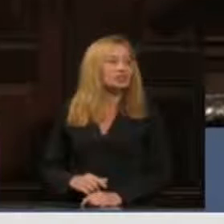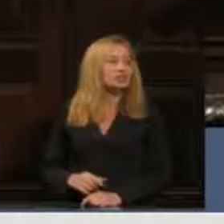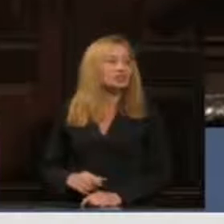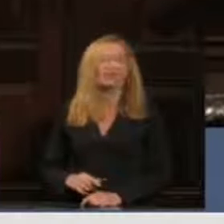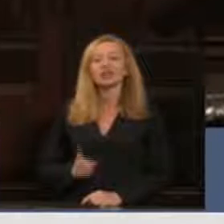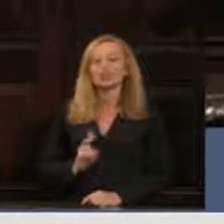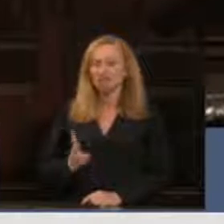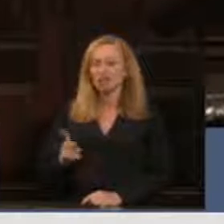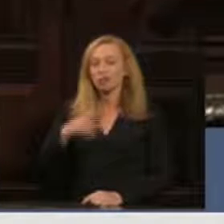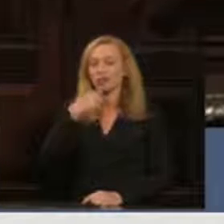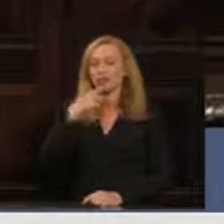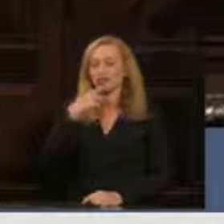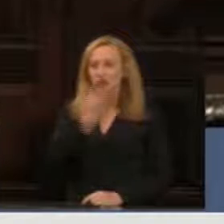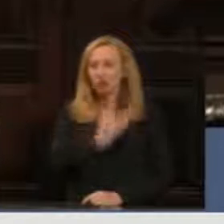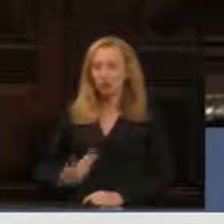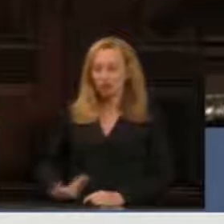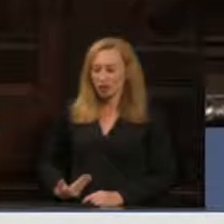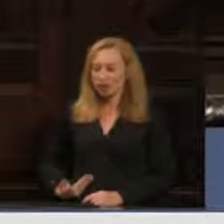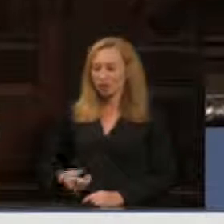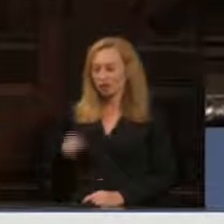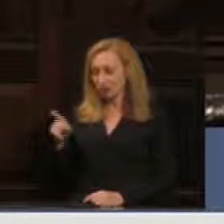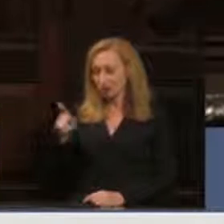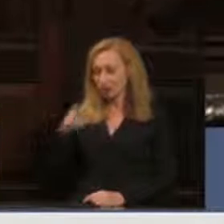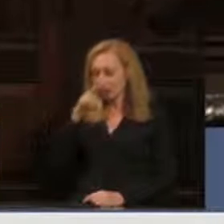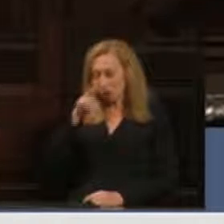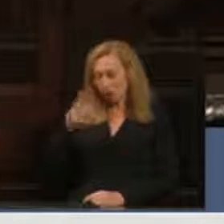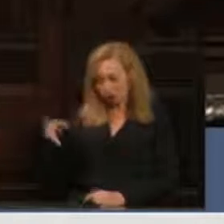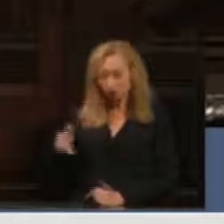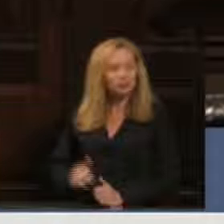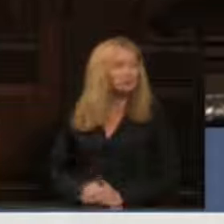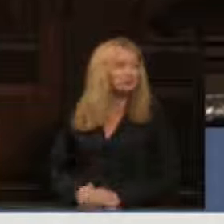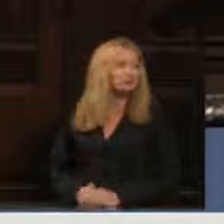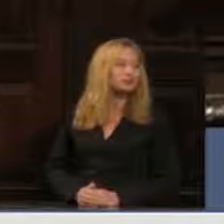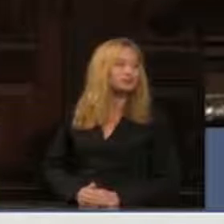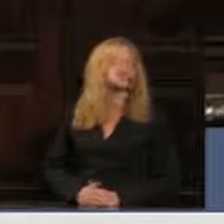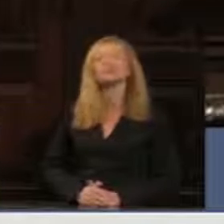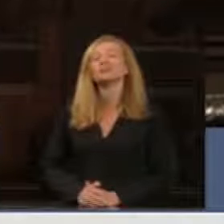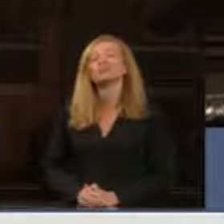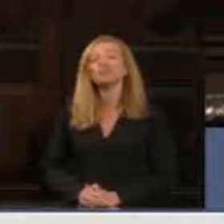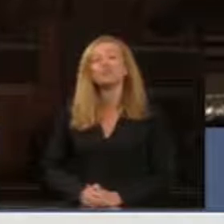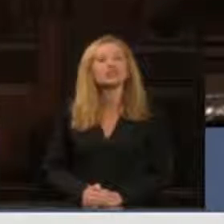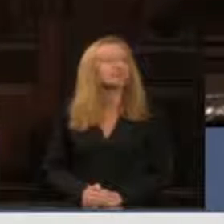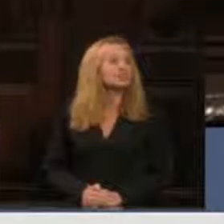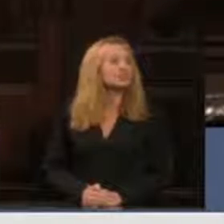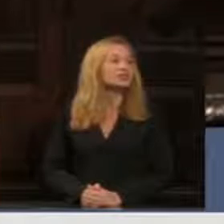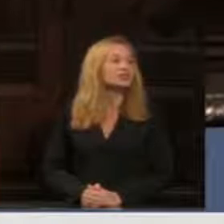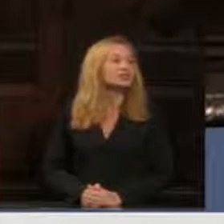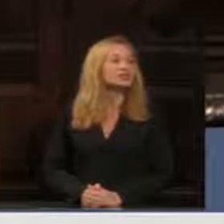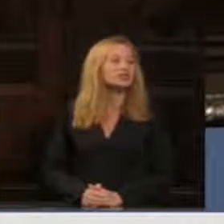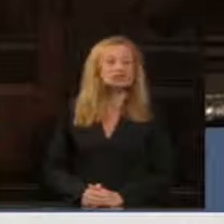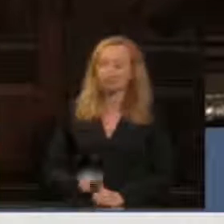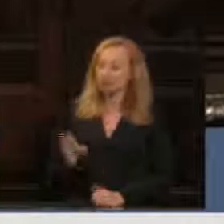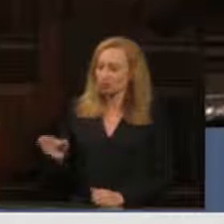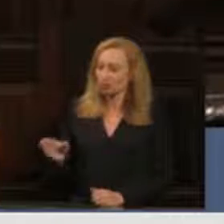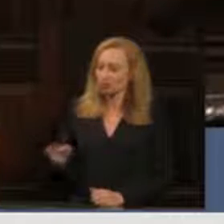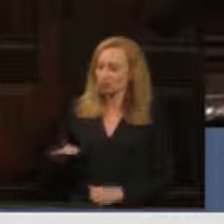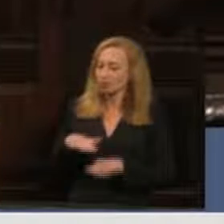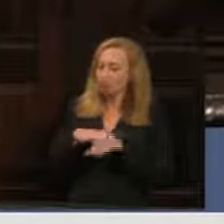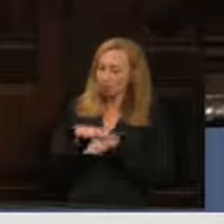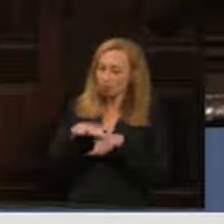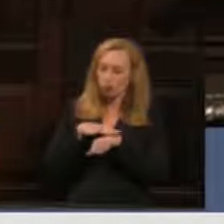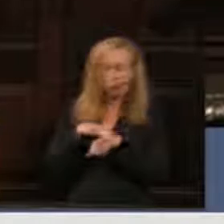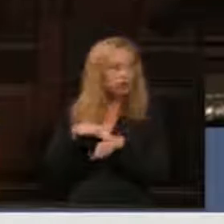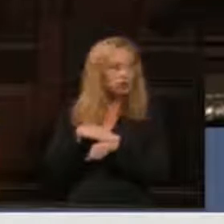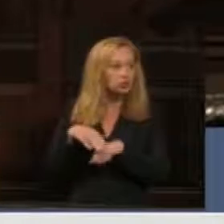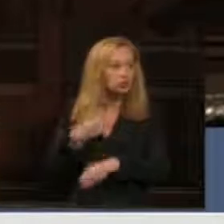governo, mas deputado Márcio Forte, queria propor a Vossa Excelência que o senhor abrisse uma conversa